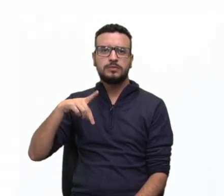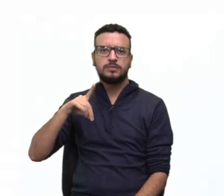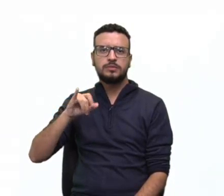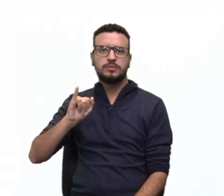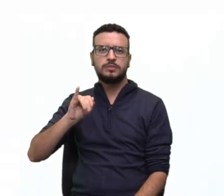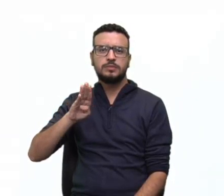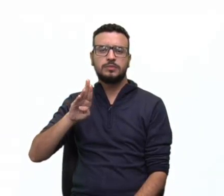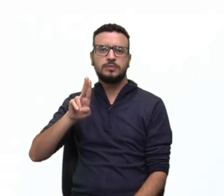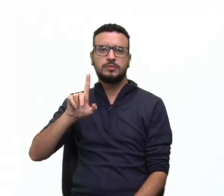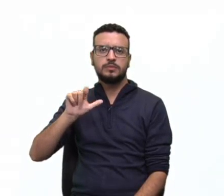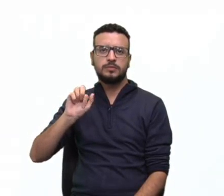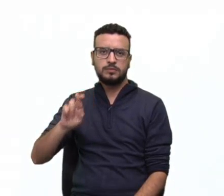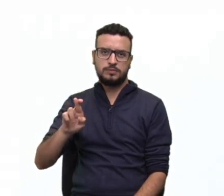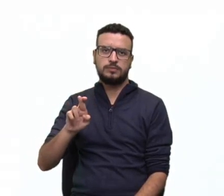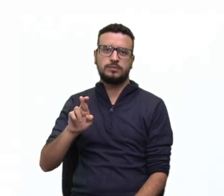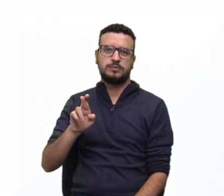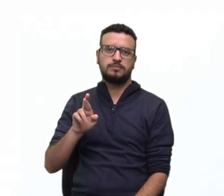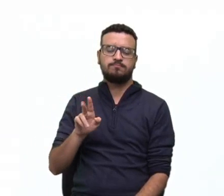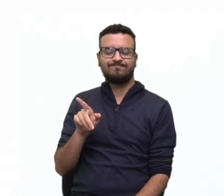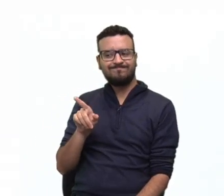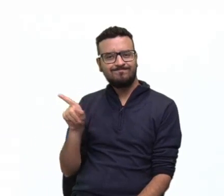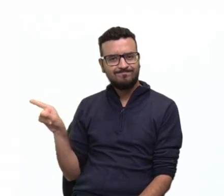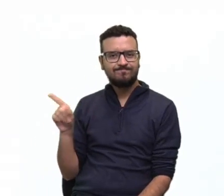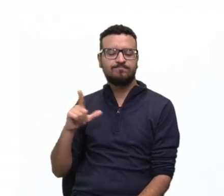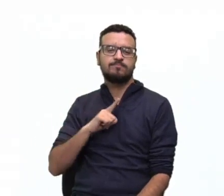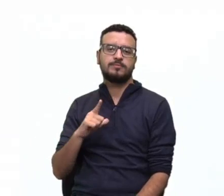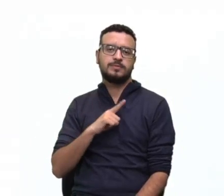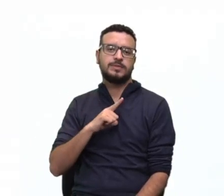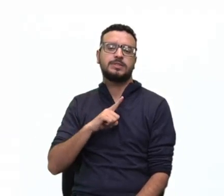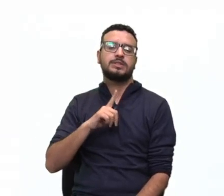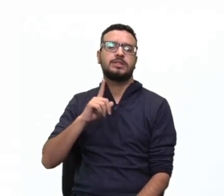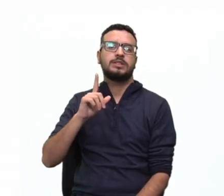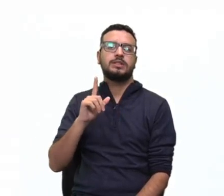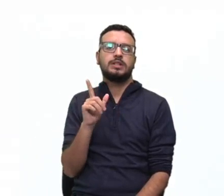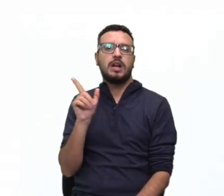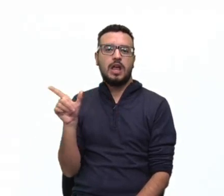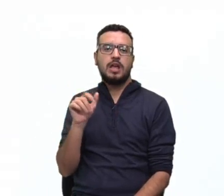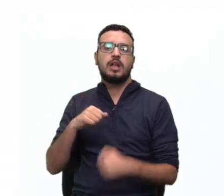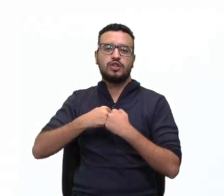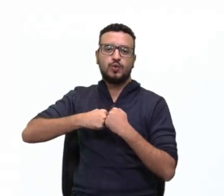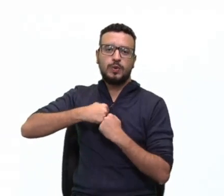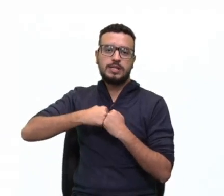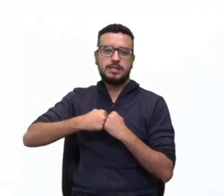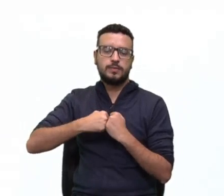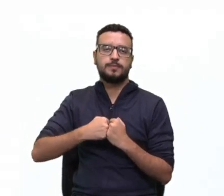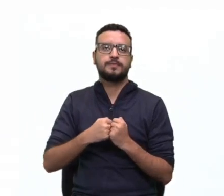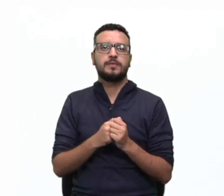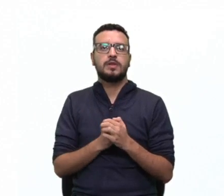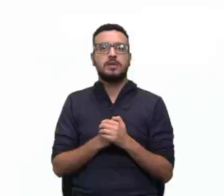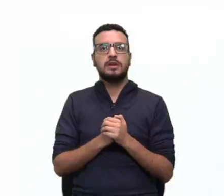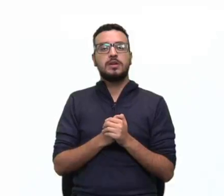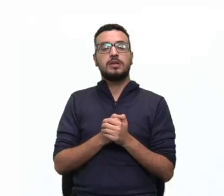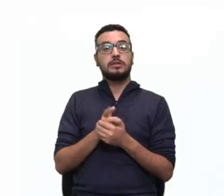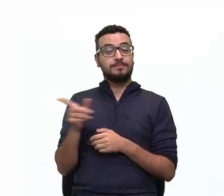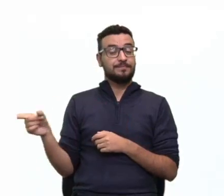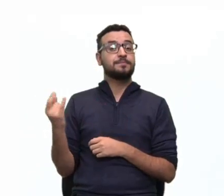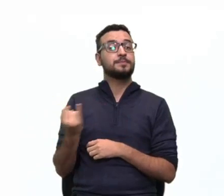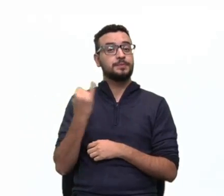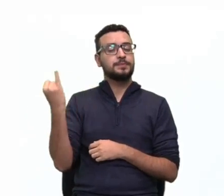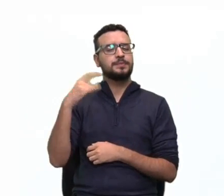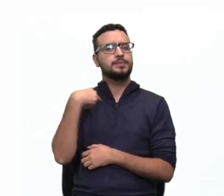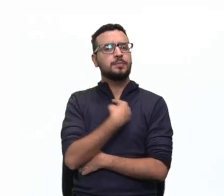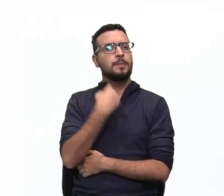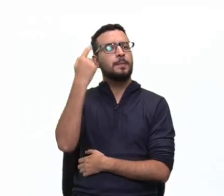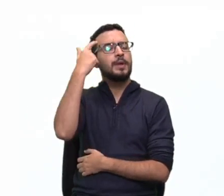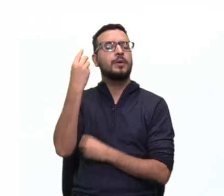tá bom? Aqui nós temos a articulação temporomandibular, tá? É uma articulação muito importante quando a gente pensa